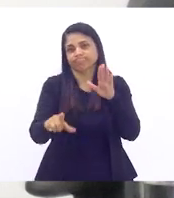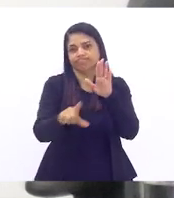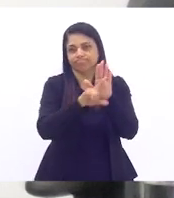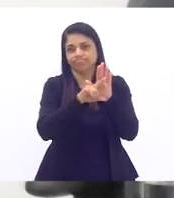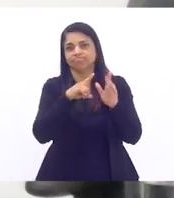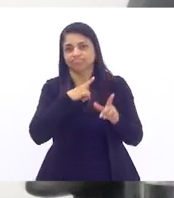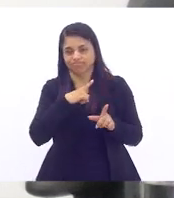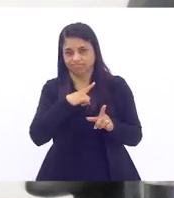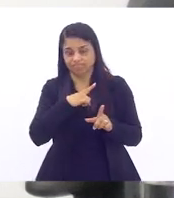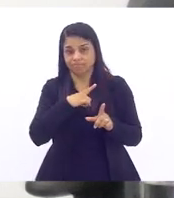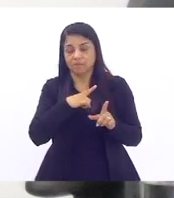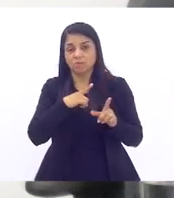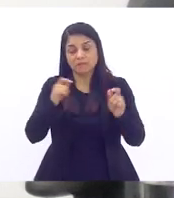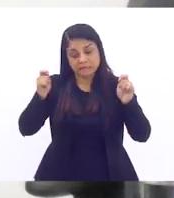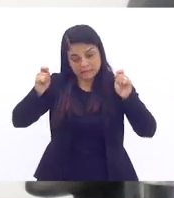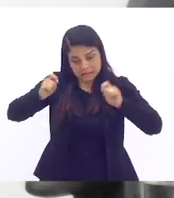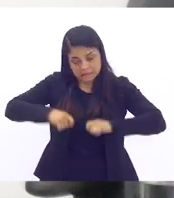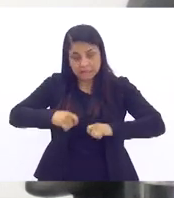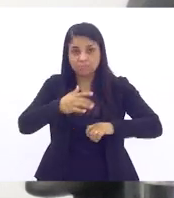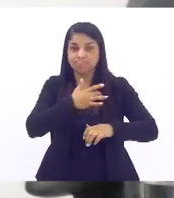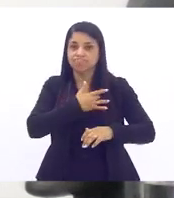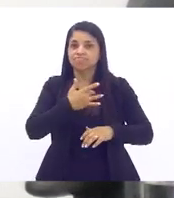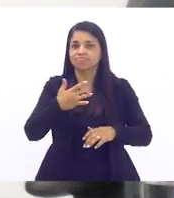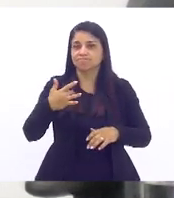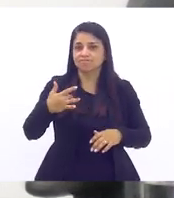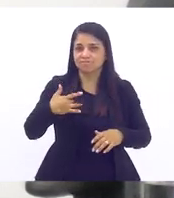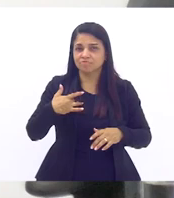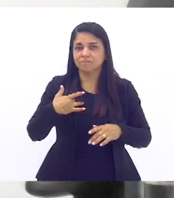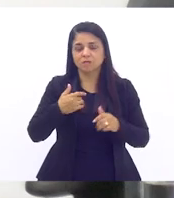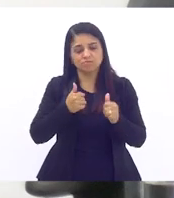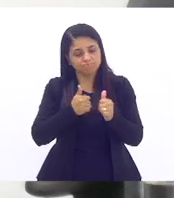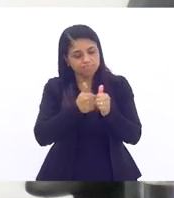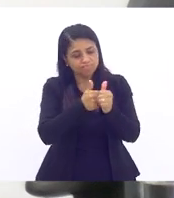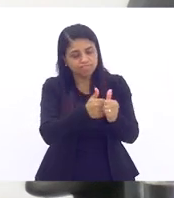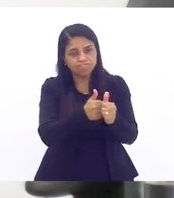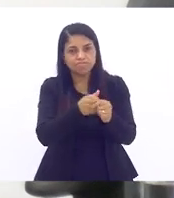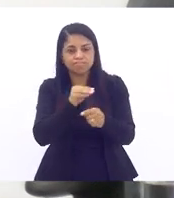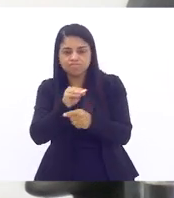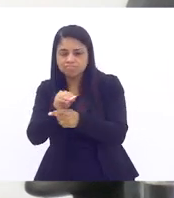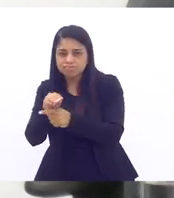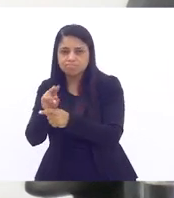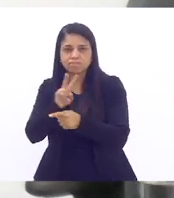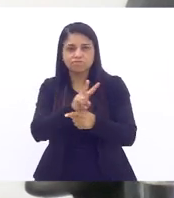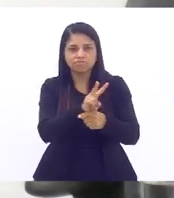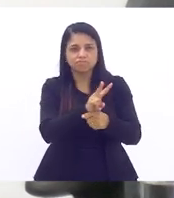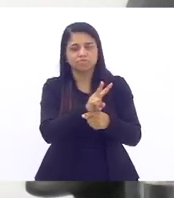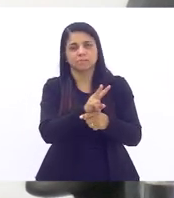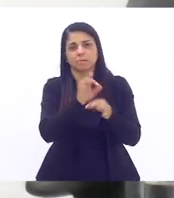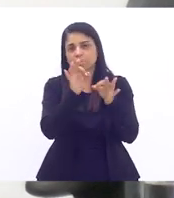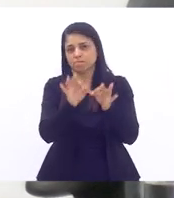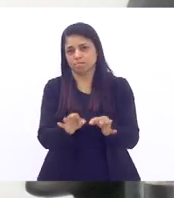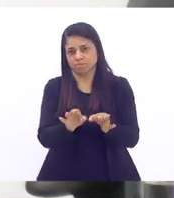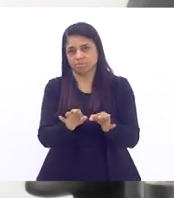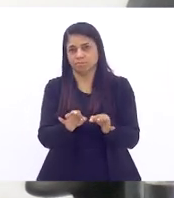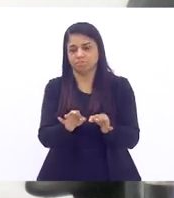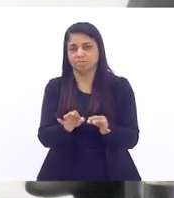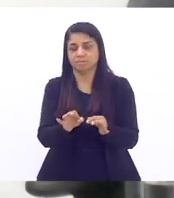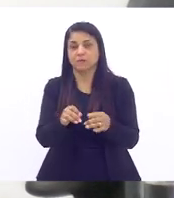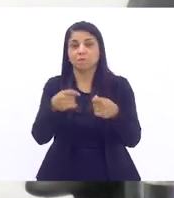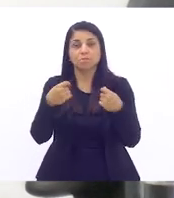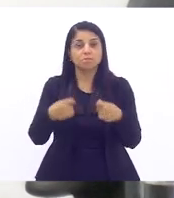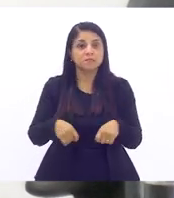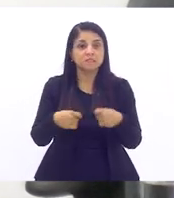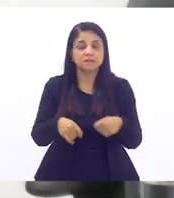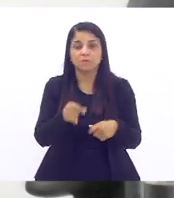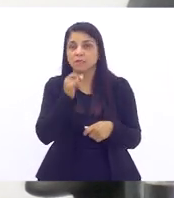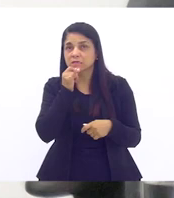saúde capacitada uma saúde monitorada com eficiência e eficácia então por exemplo nós precisamos